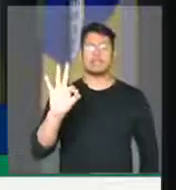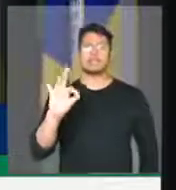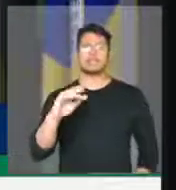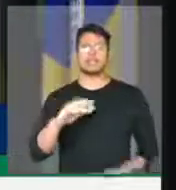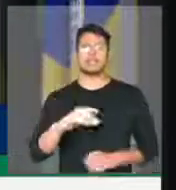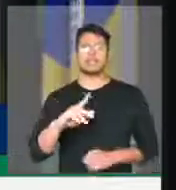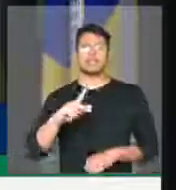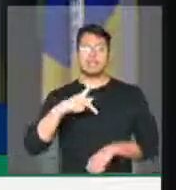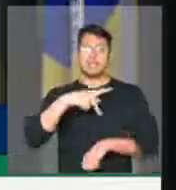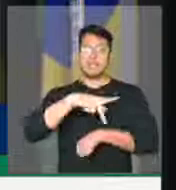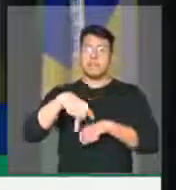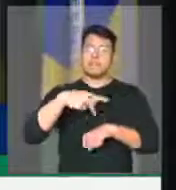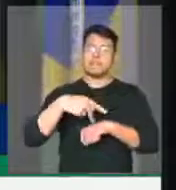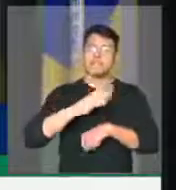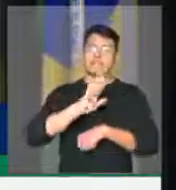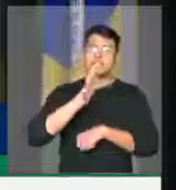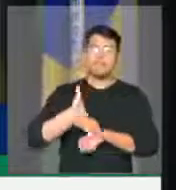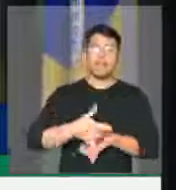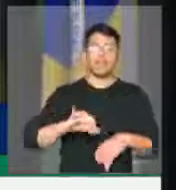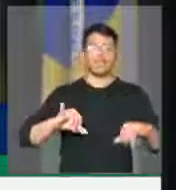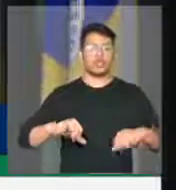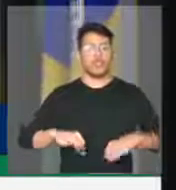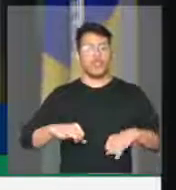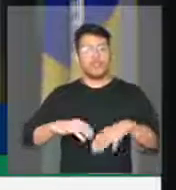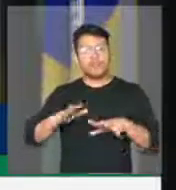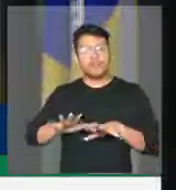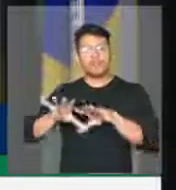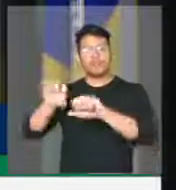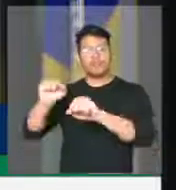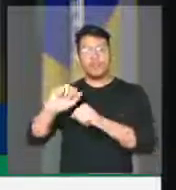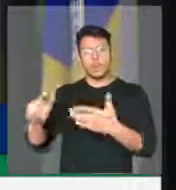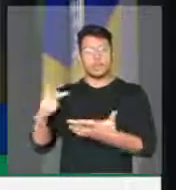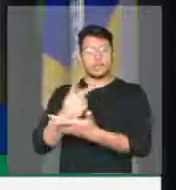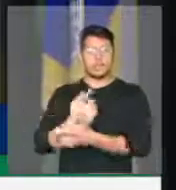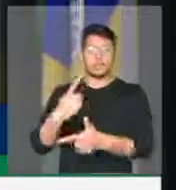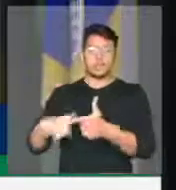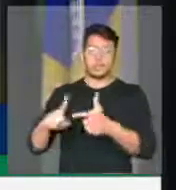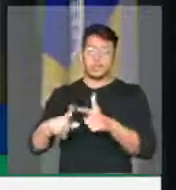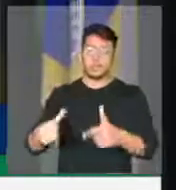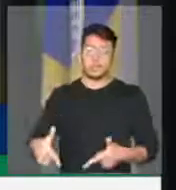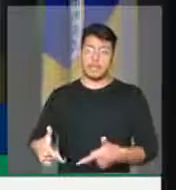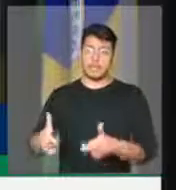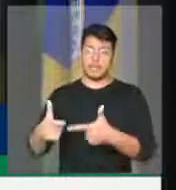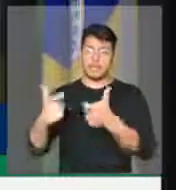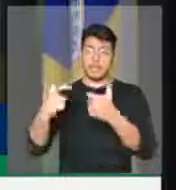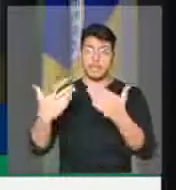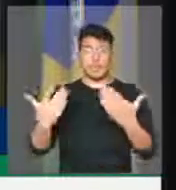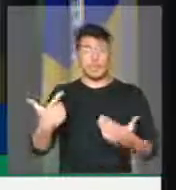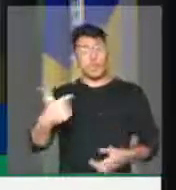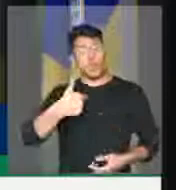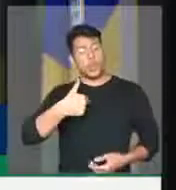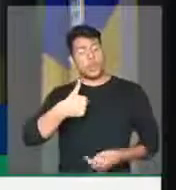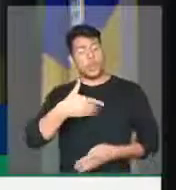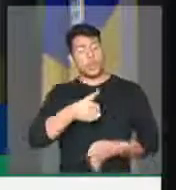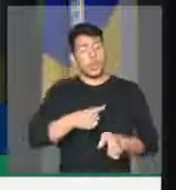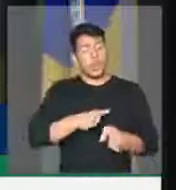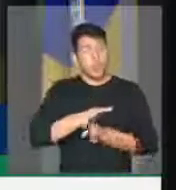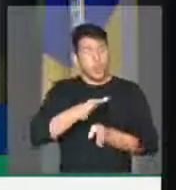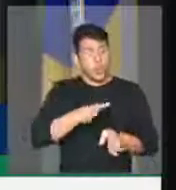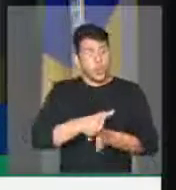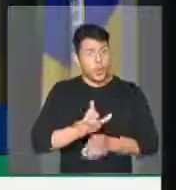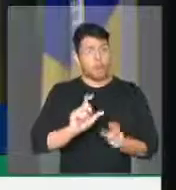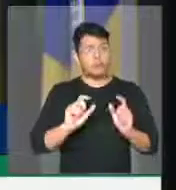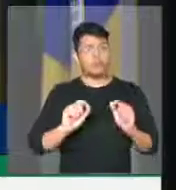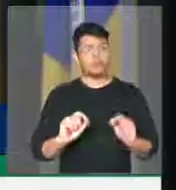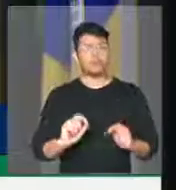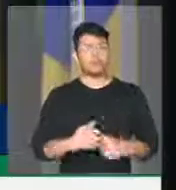ocidentais destruídos pelo nazismo. E o que aconselharia o senhor, se o senhor pede uma sugestão,